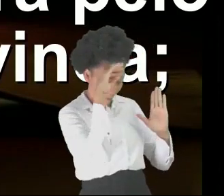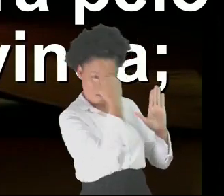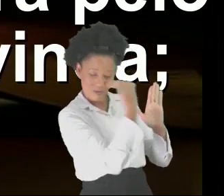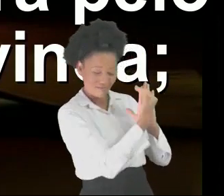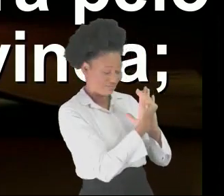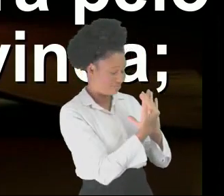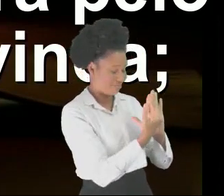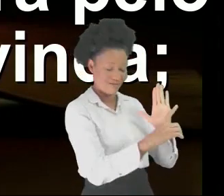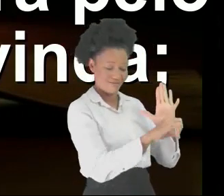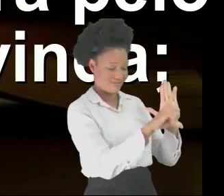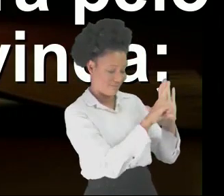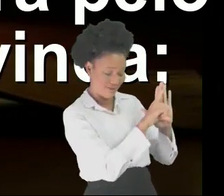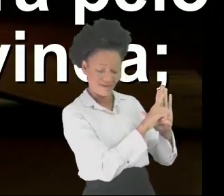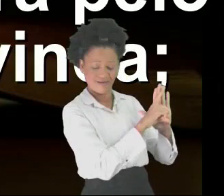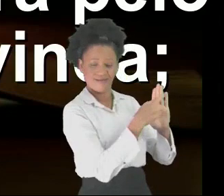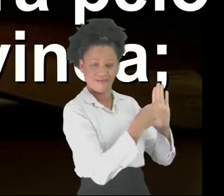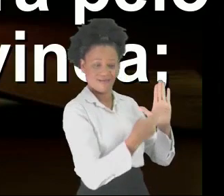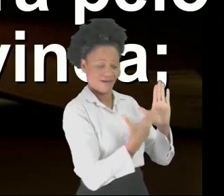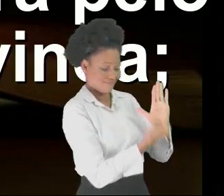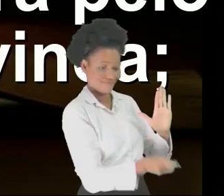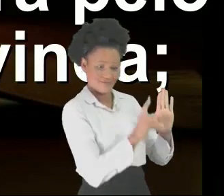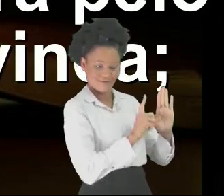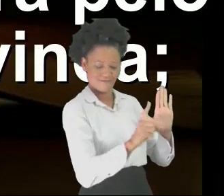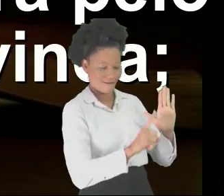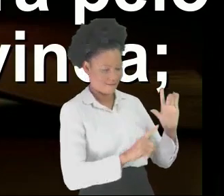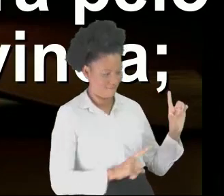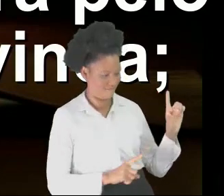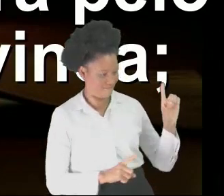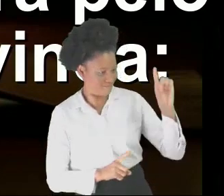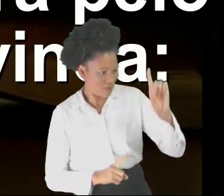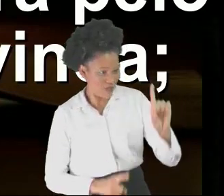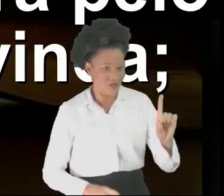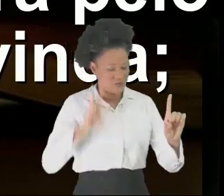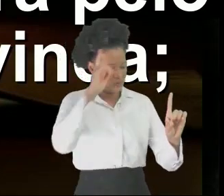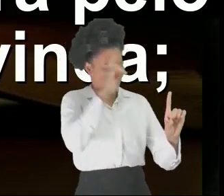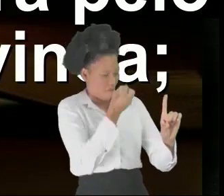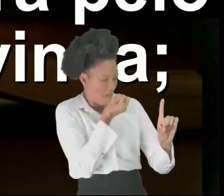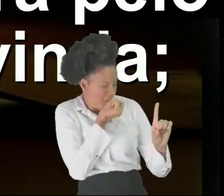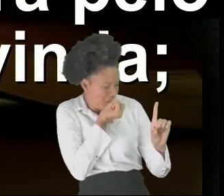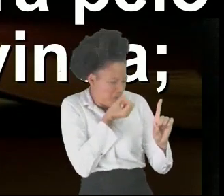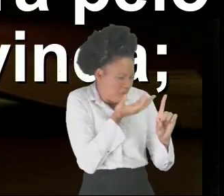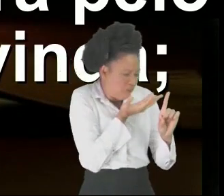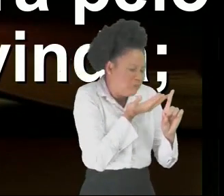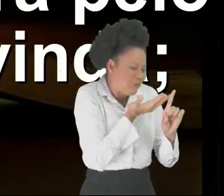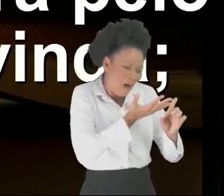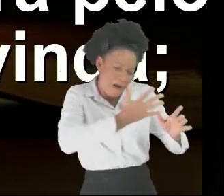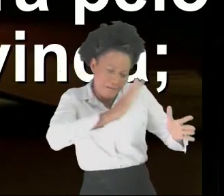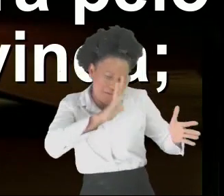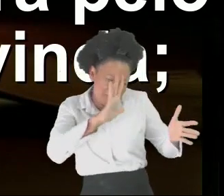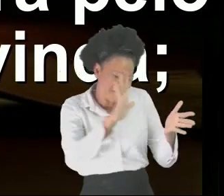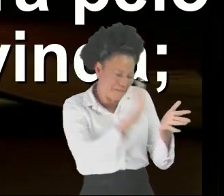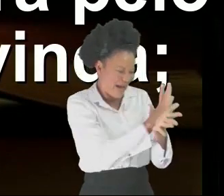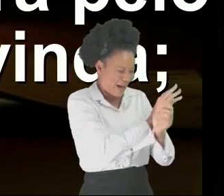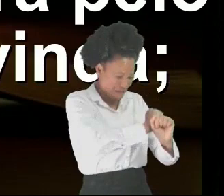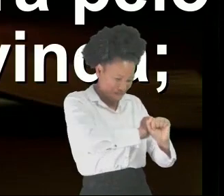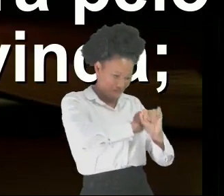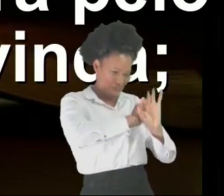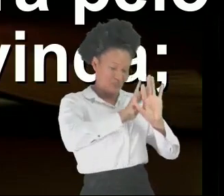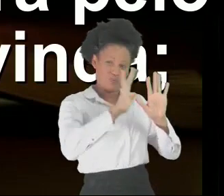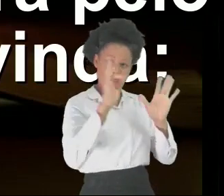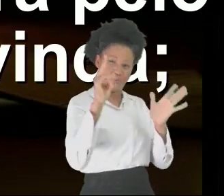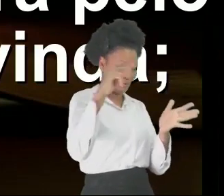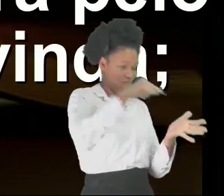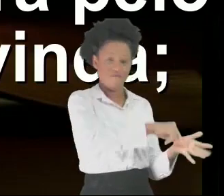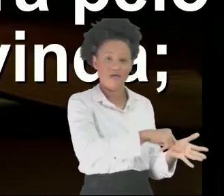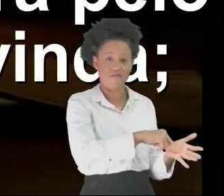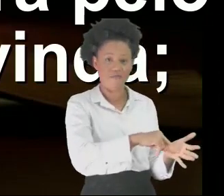pelo assopro da sua boca e aniquilará pelo esplendor da sua vinda. Muito